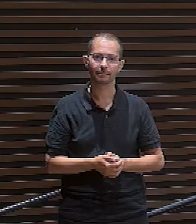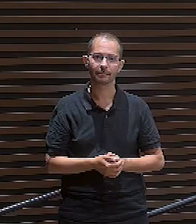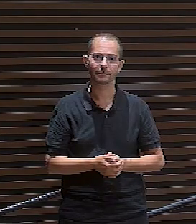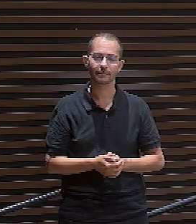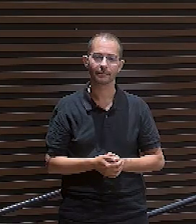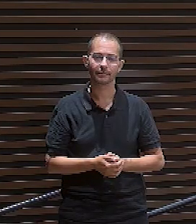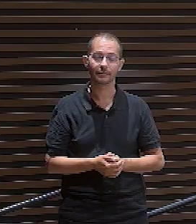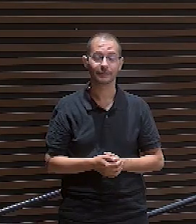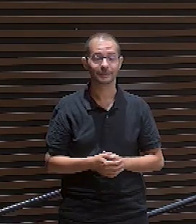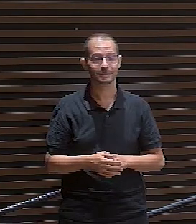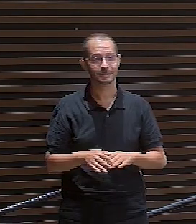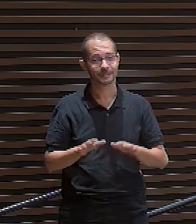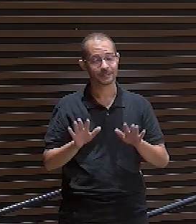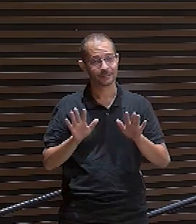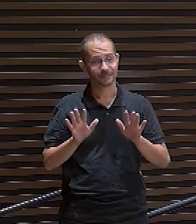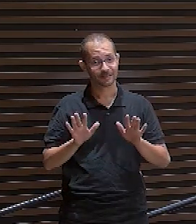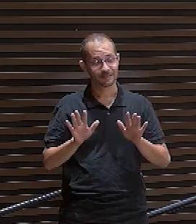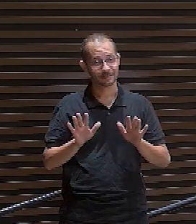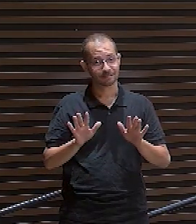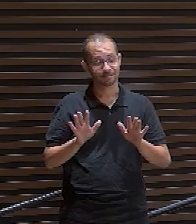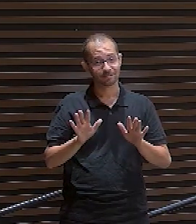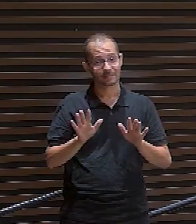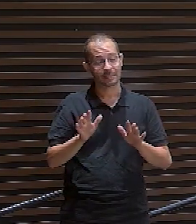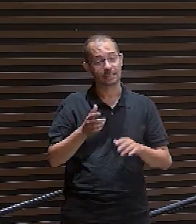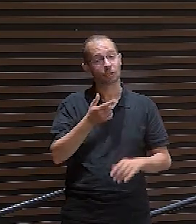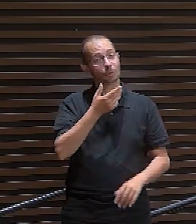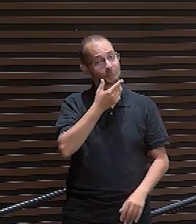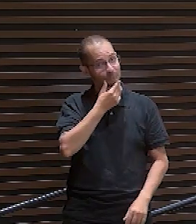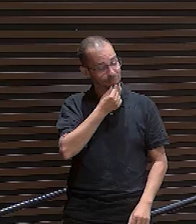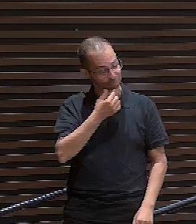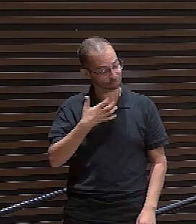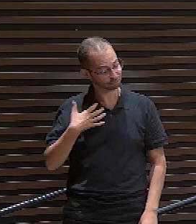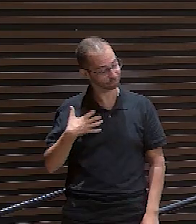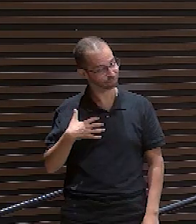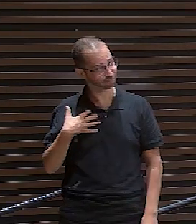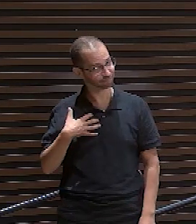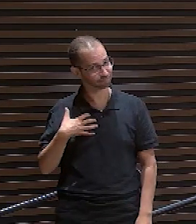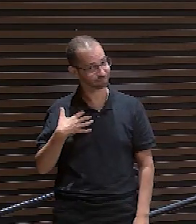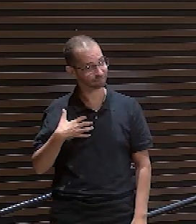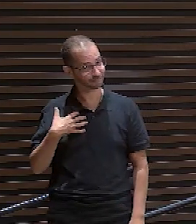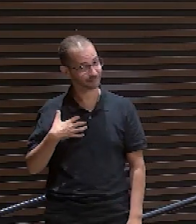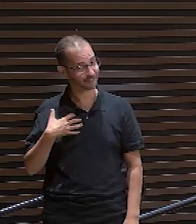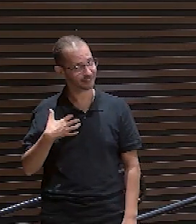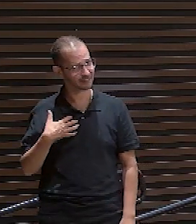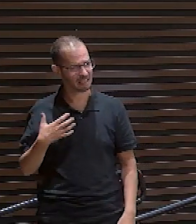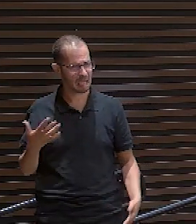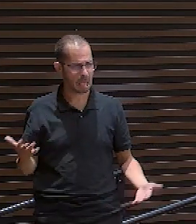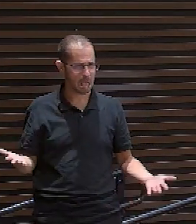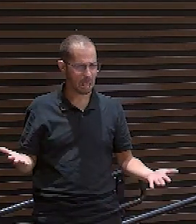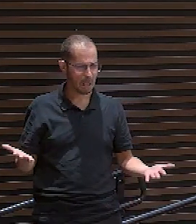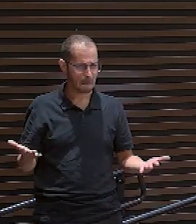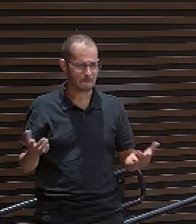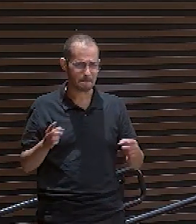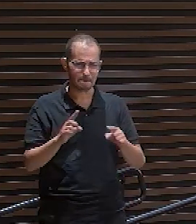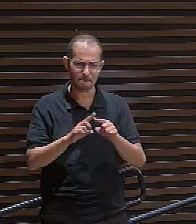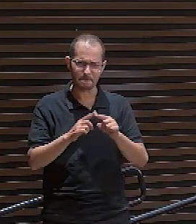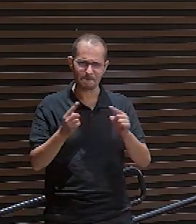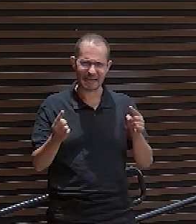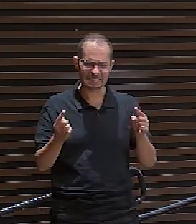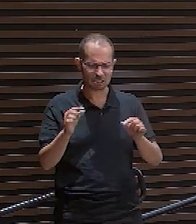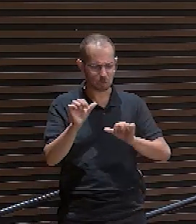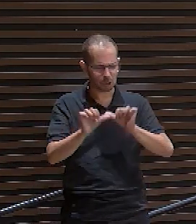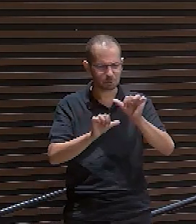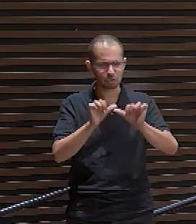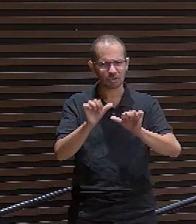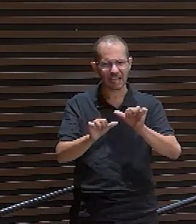Meus irmãos, esse moço ficou bravo. E ele disse: mas isso aqui não pode mexer